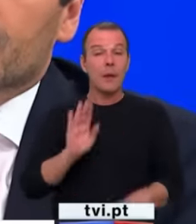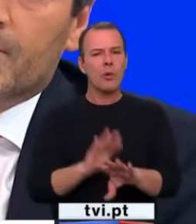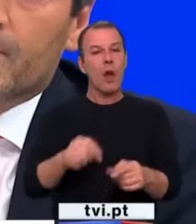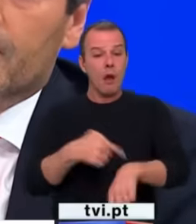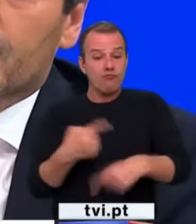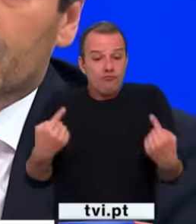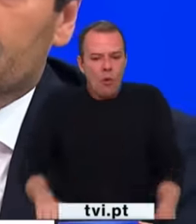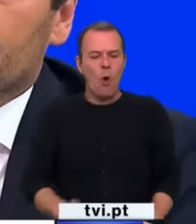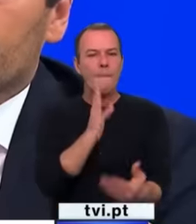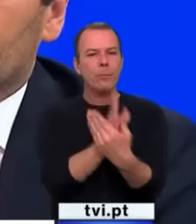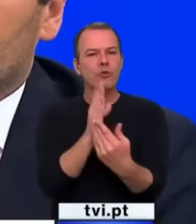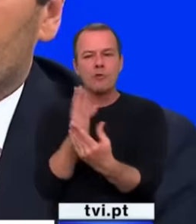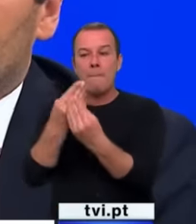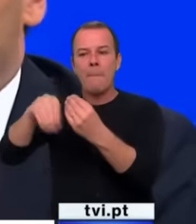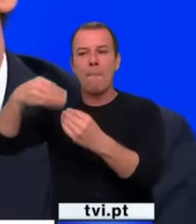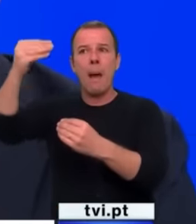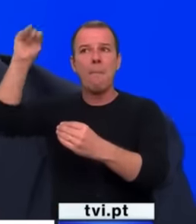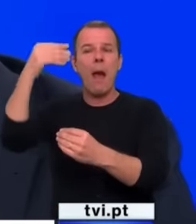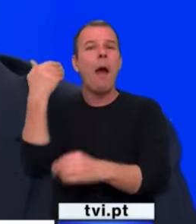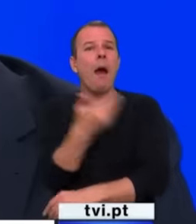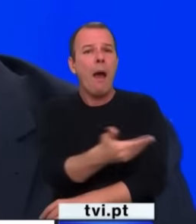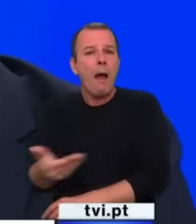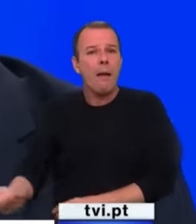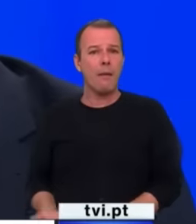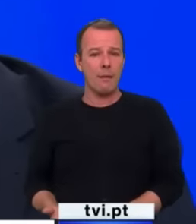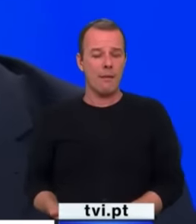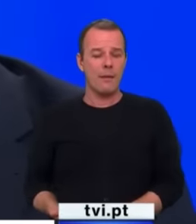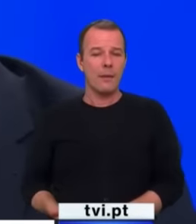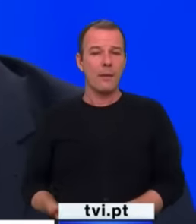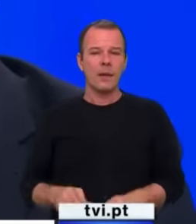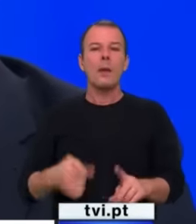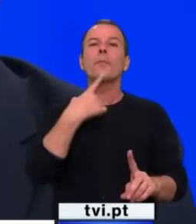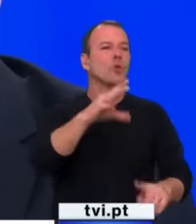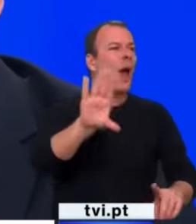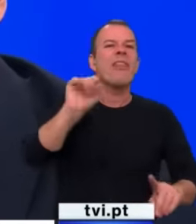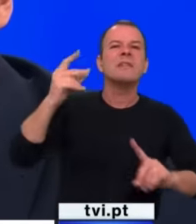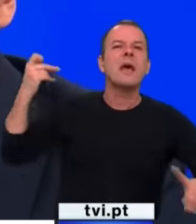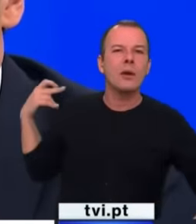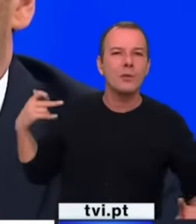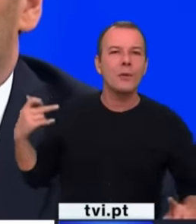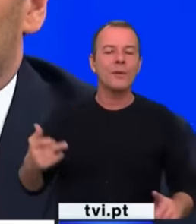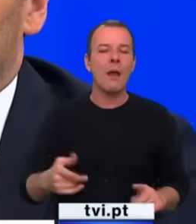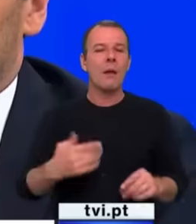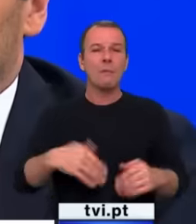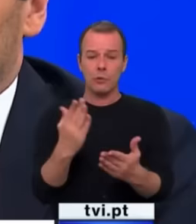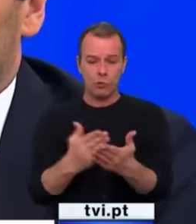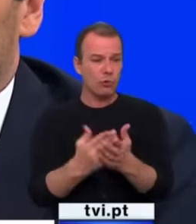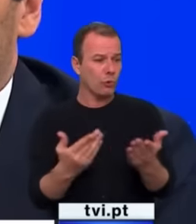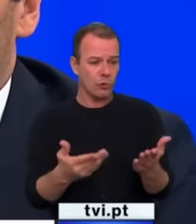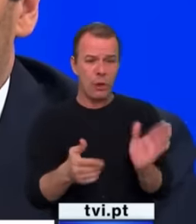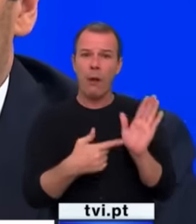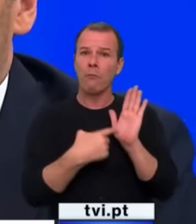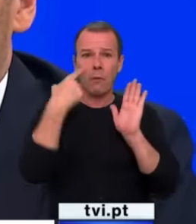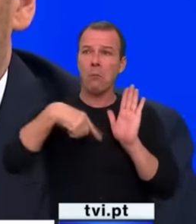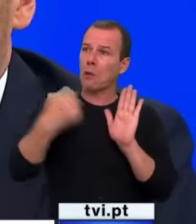mais processos a serem instruídos e a serem iniciados. Sim, há 10 anos não a serem julgados. Não é por acaso. Não há nenhum estudo que nos diga que há mais corrupção. A